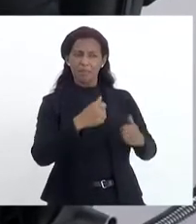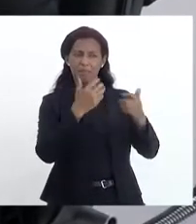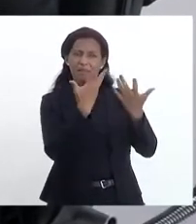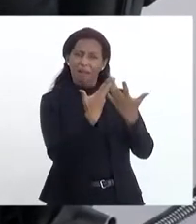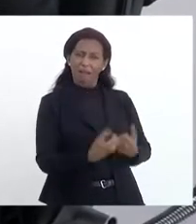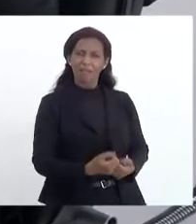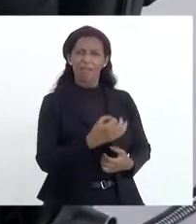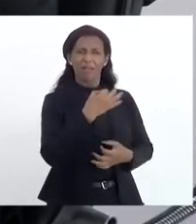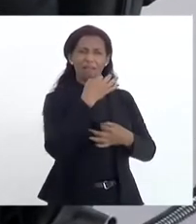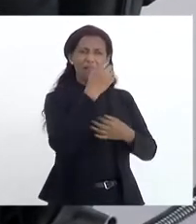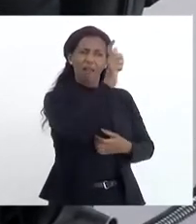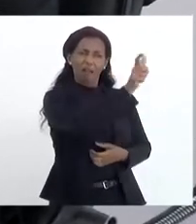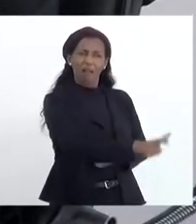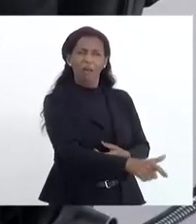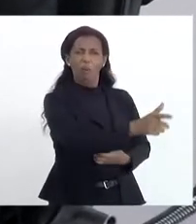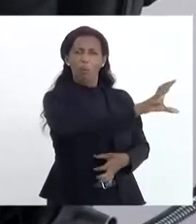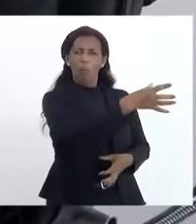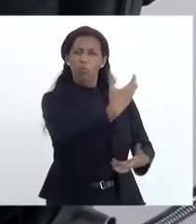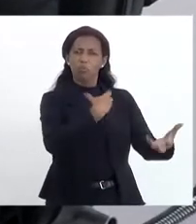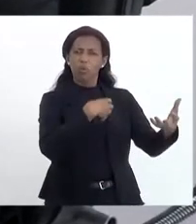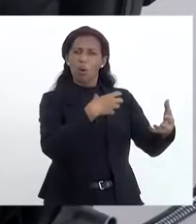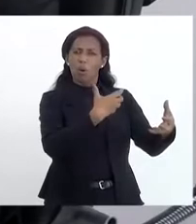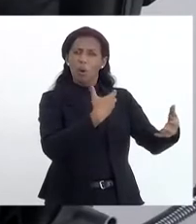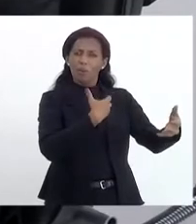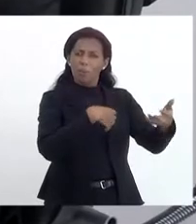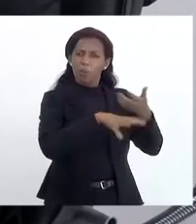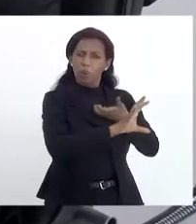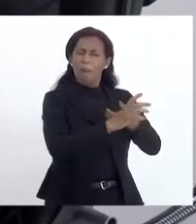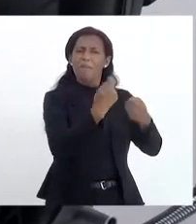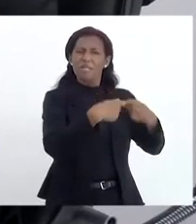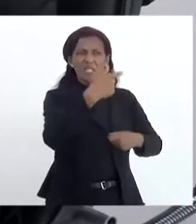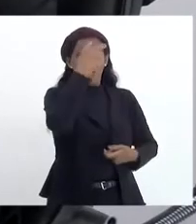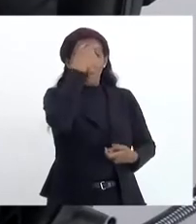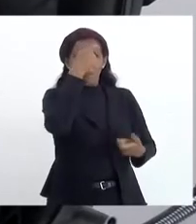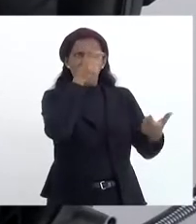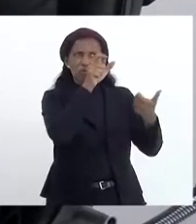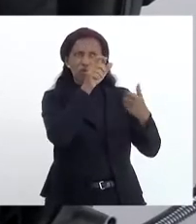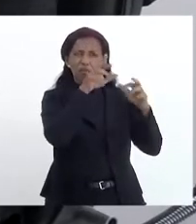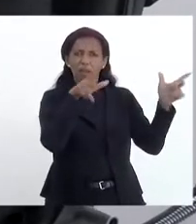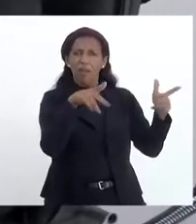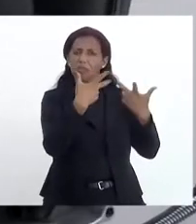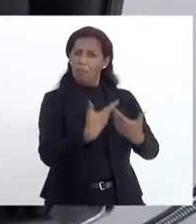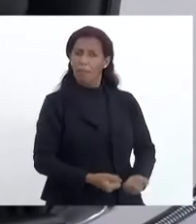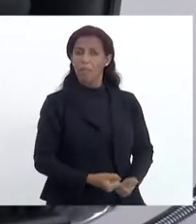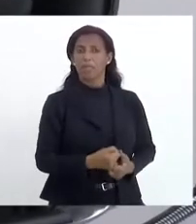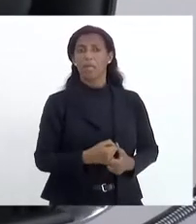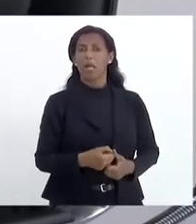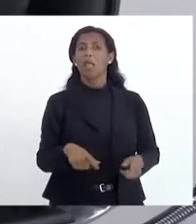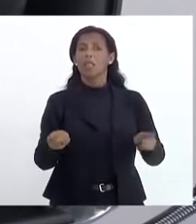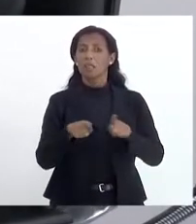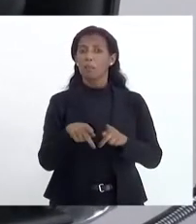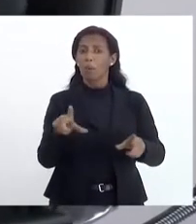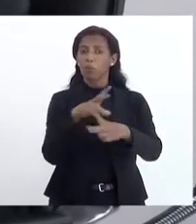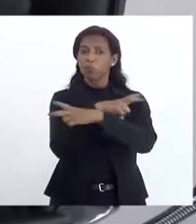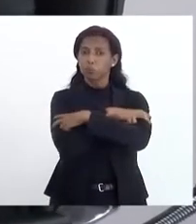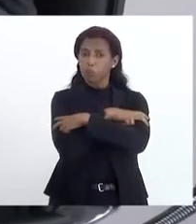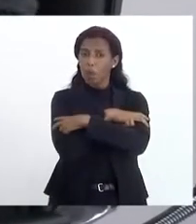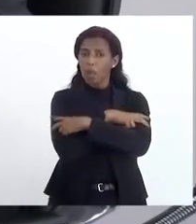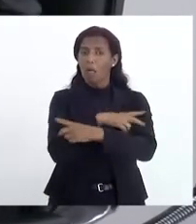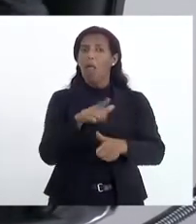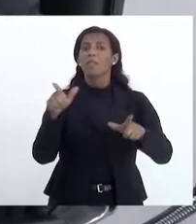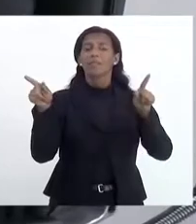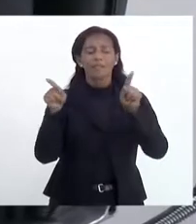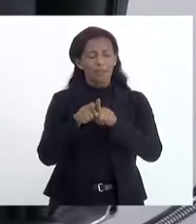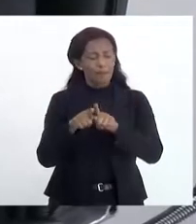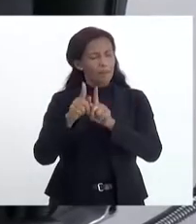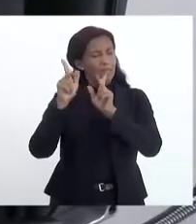aceitar que existem pessoas que pensam como e diferente dele. Um bom candomblecista, da mesma maneira, só será um